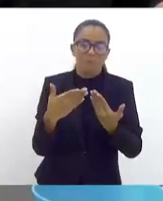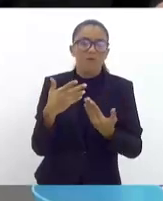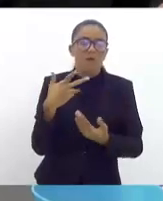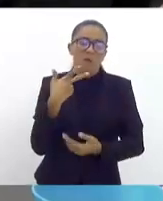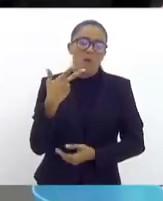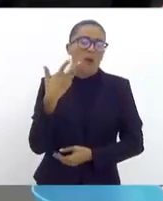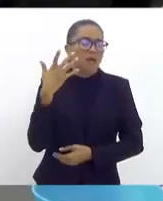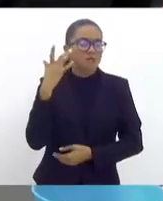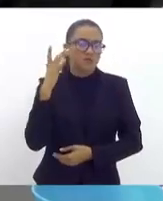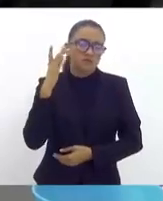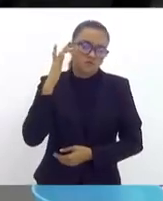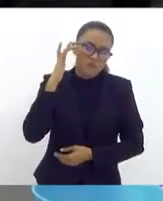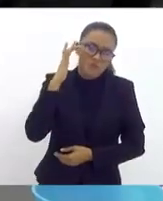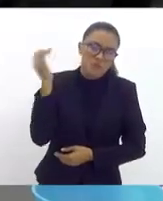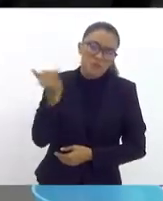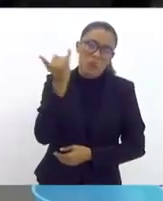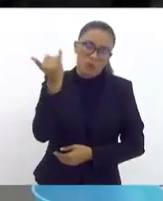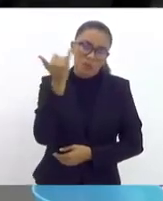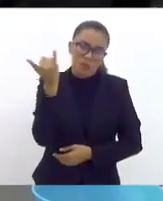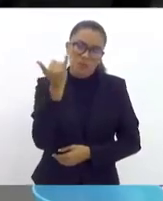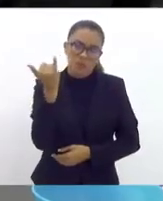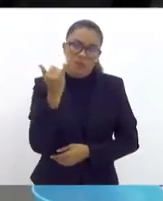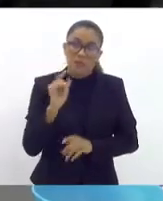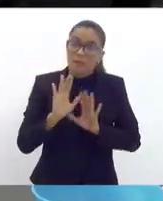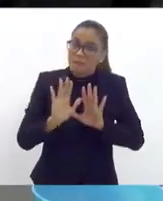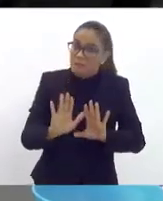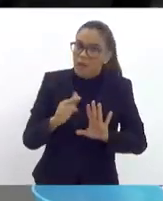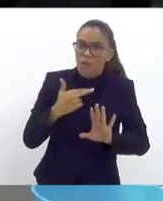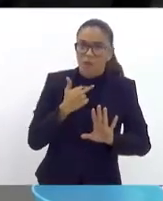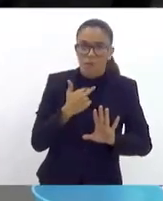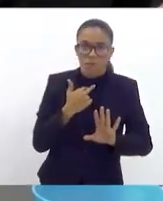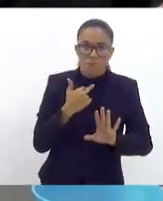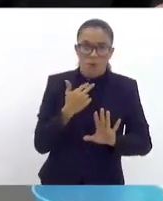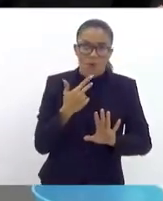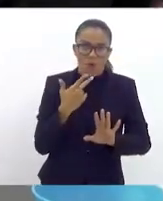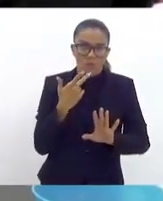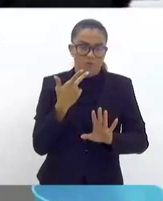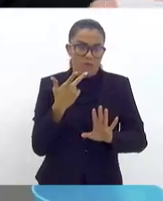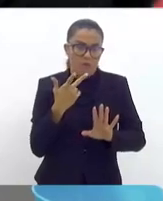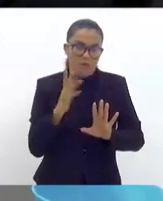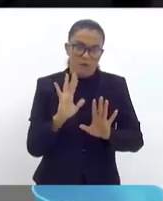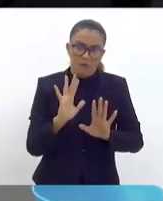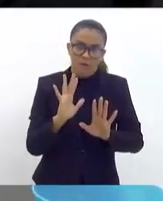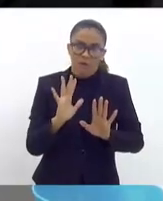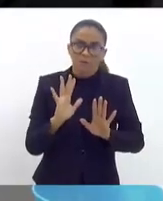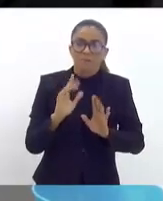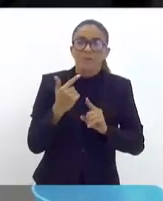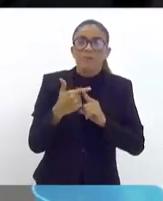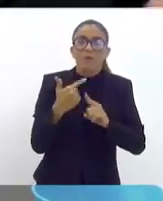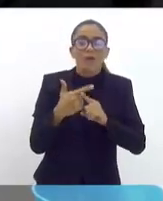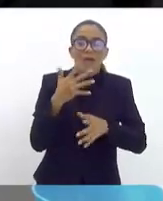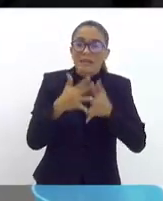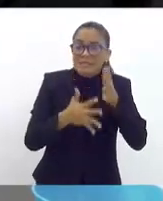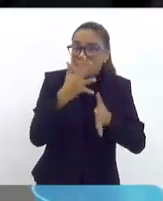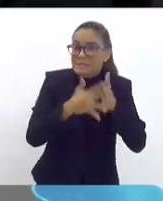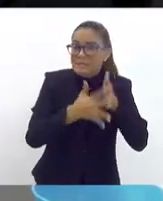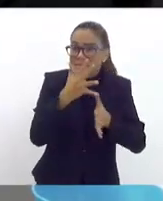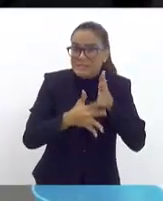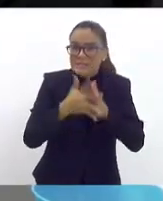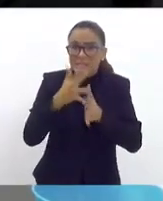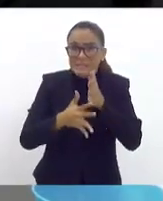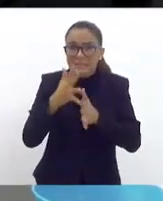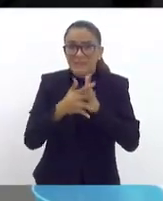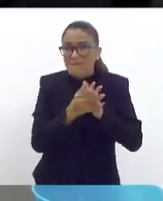importante relevante queria colocar aqui mas a gente não pode desperdiçar O que está sendo colocado porque a gente tá esbarrando nisso muito aqui